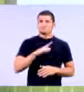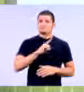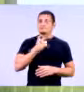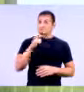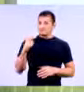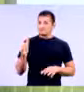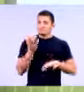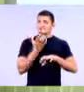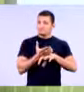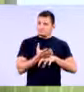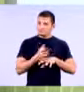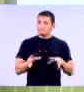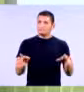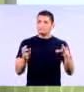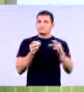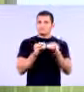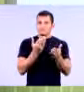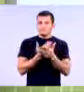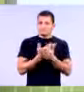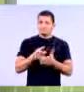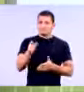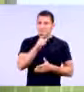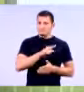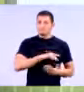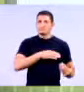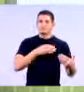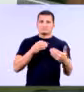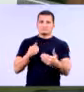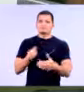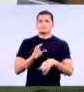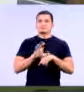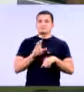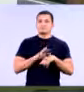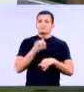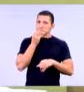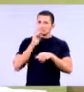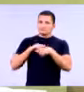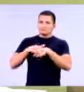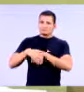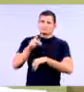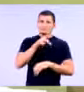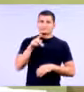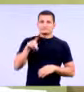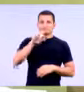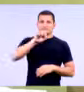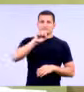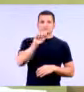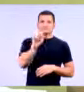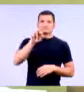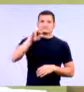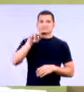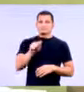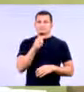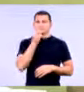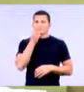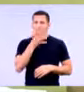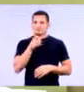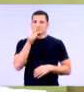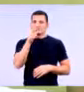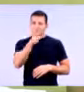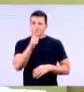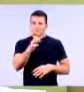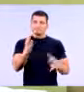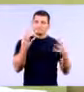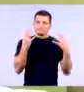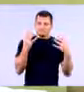que complementarão os estudos de vocês ao longo do curso. Boa noite, professora Sara. Olá, professora, boa noite a você que nos